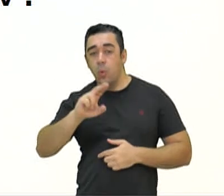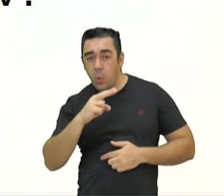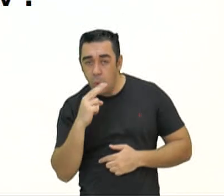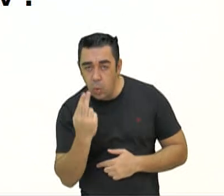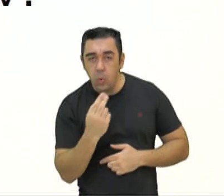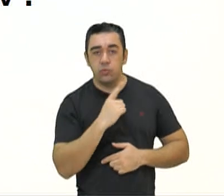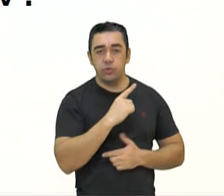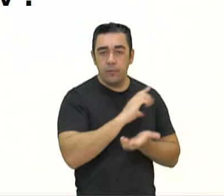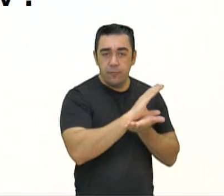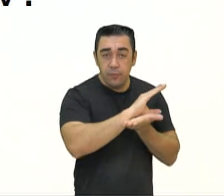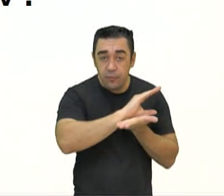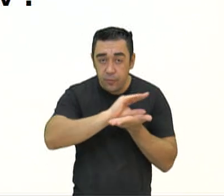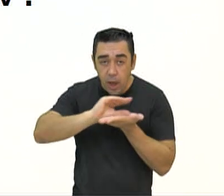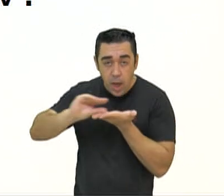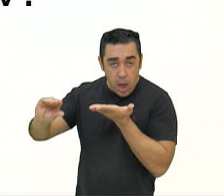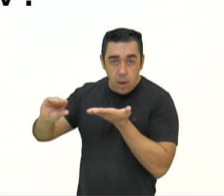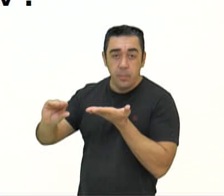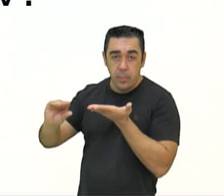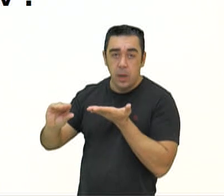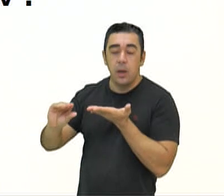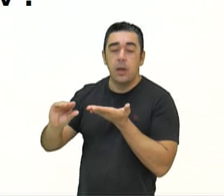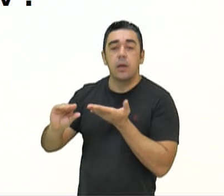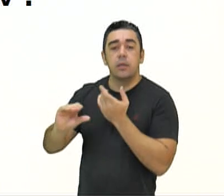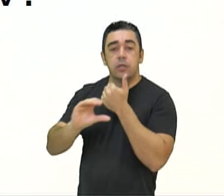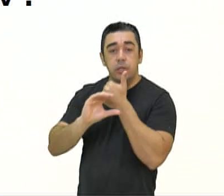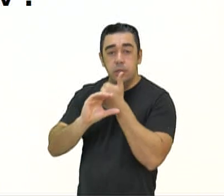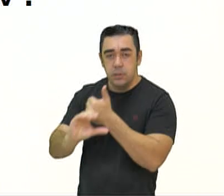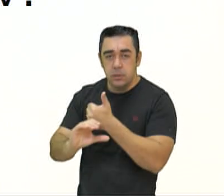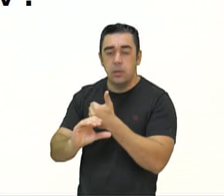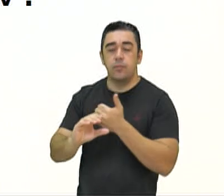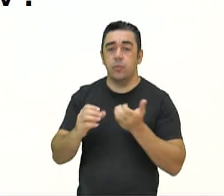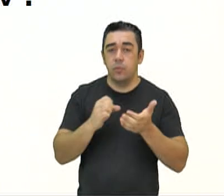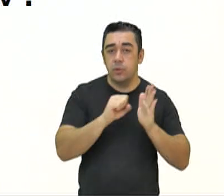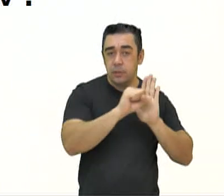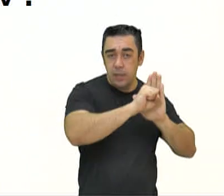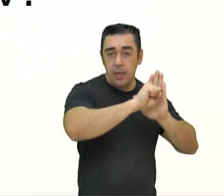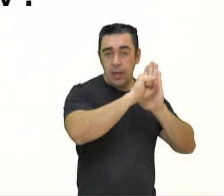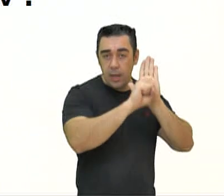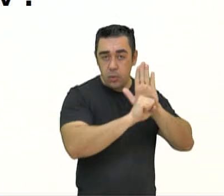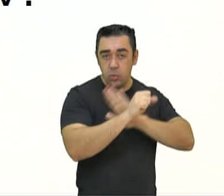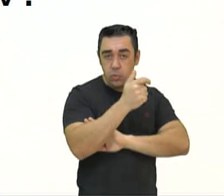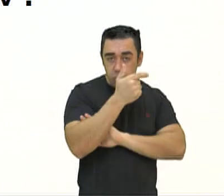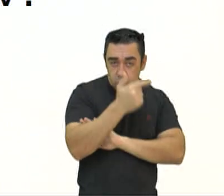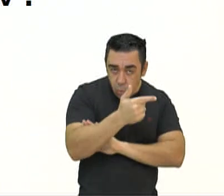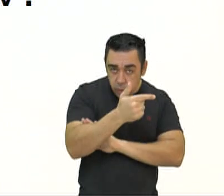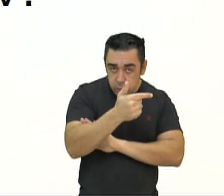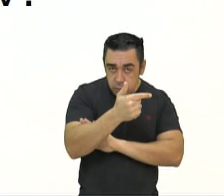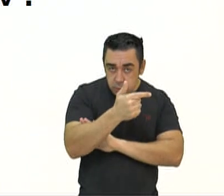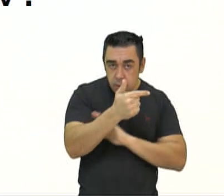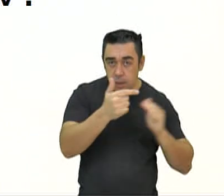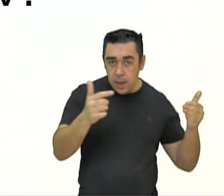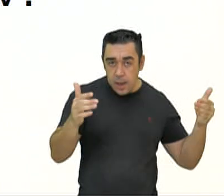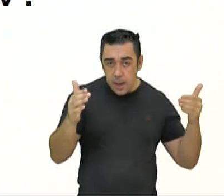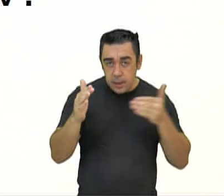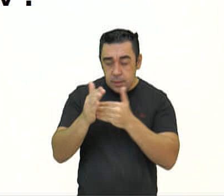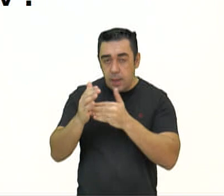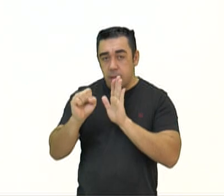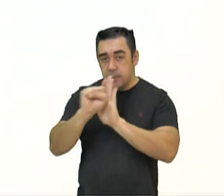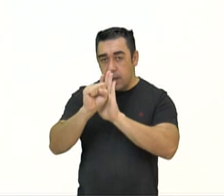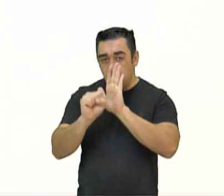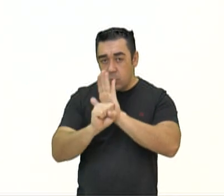patrocínio cristão desde o início do século II até o fim do século